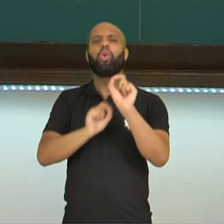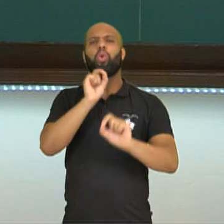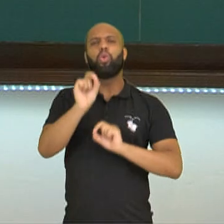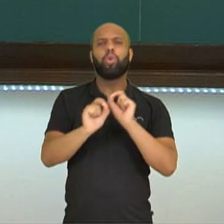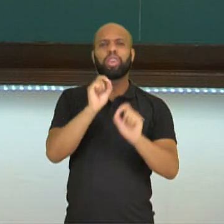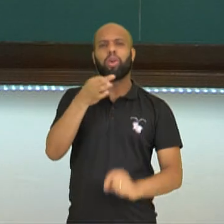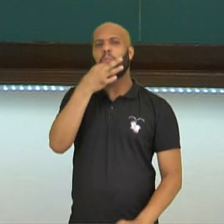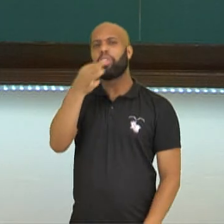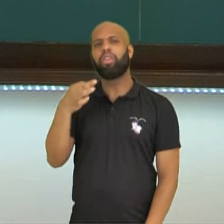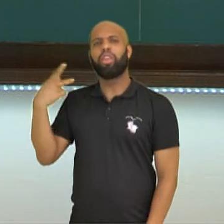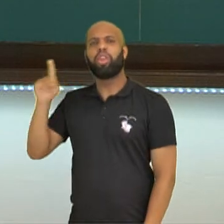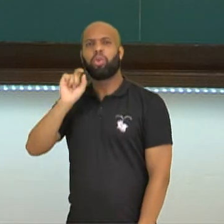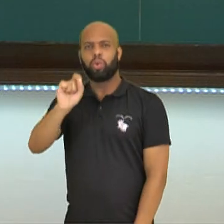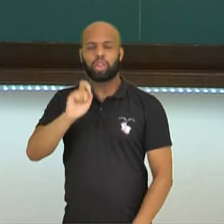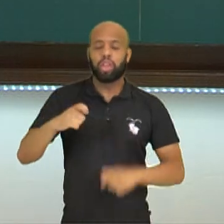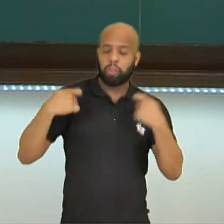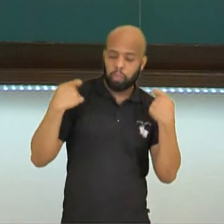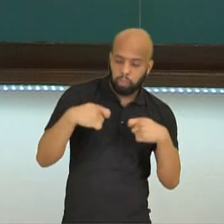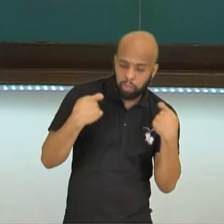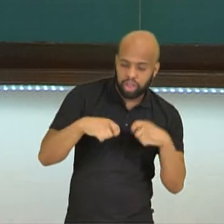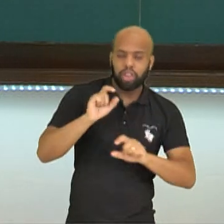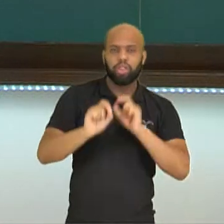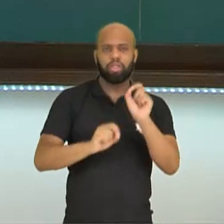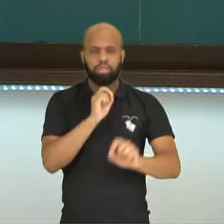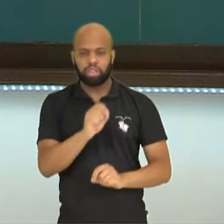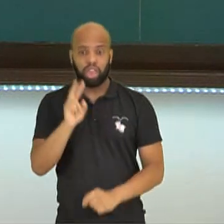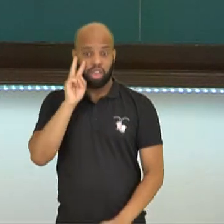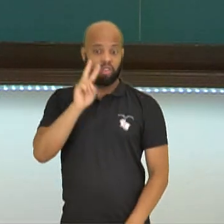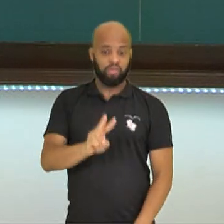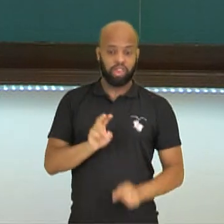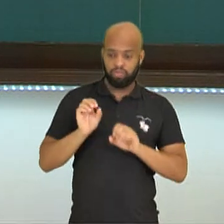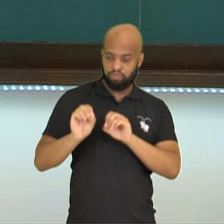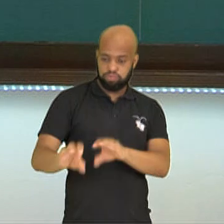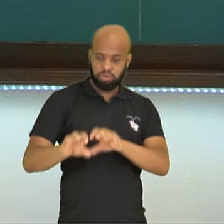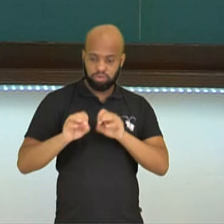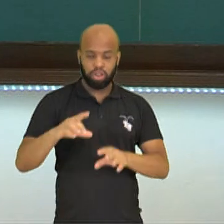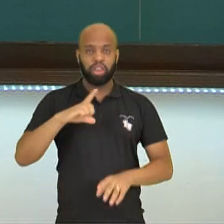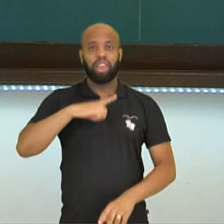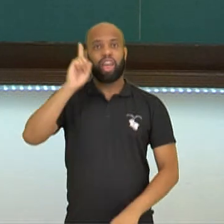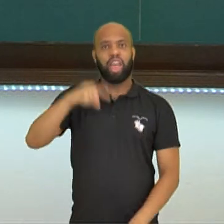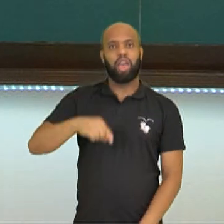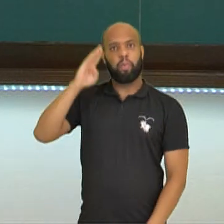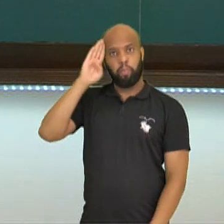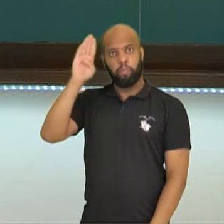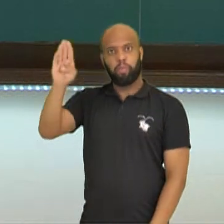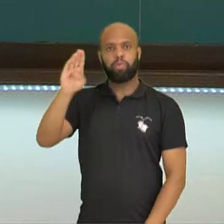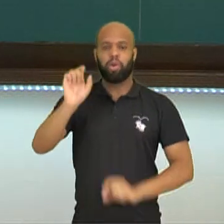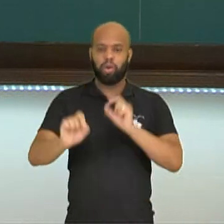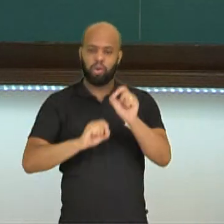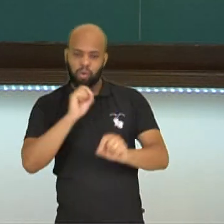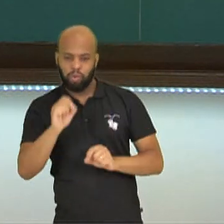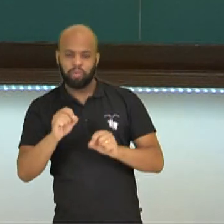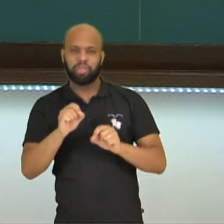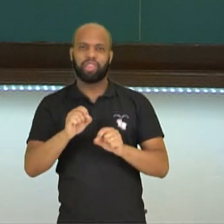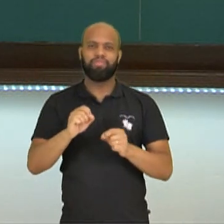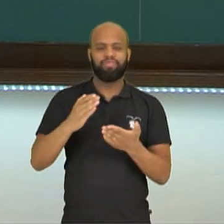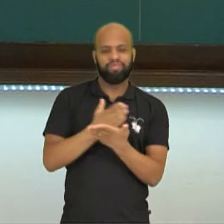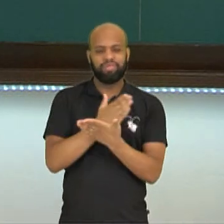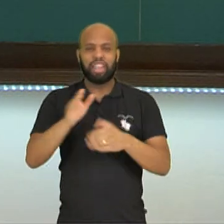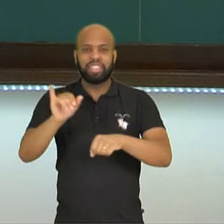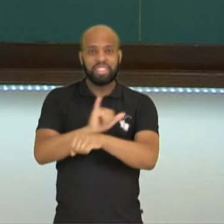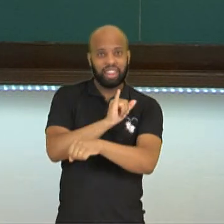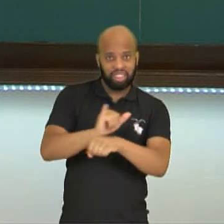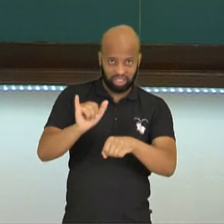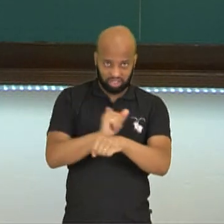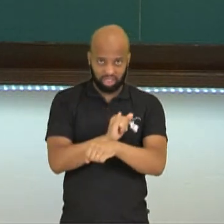qual é a opinião dele? É preciso enxergar a educação como a principal ferramenta. Na opinião dele, a educação é